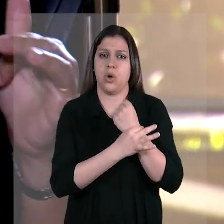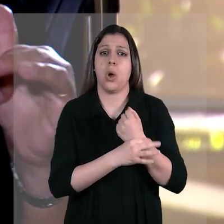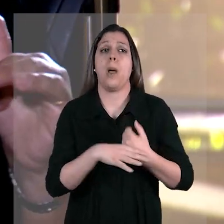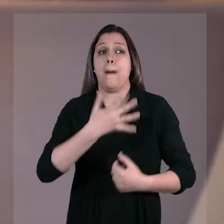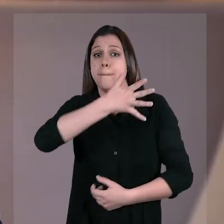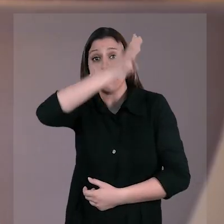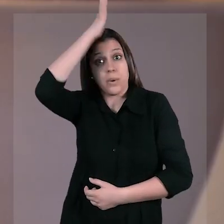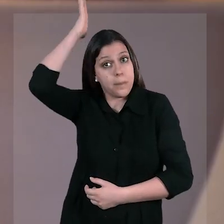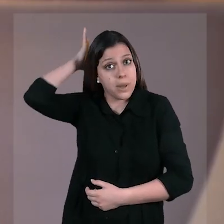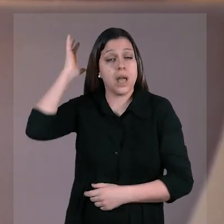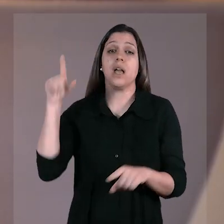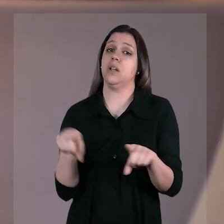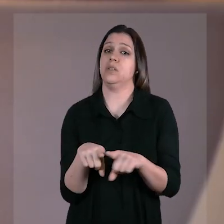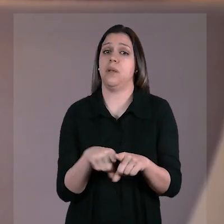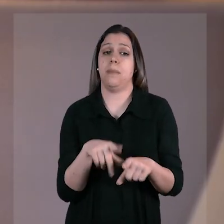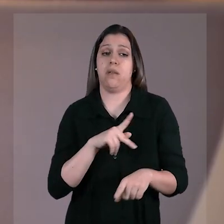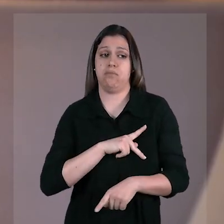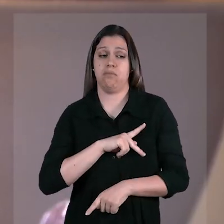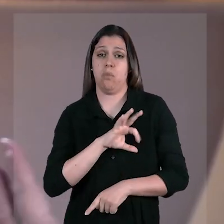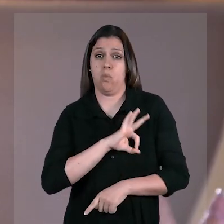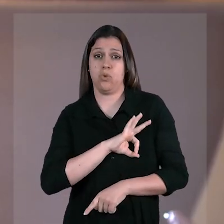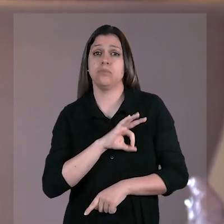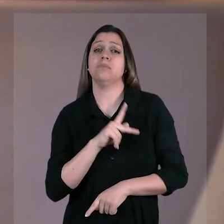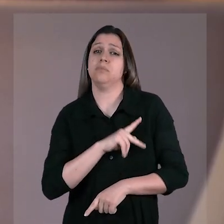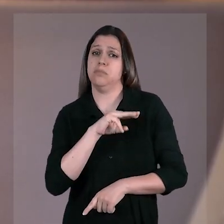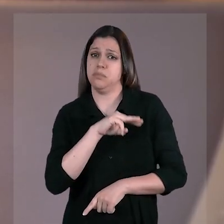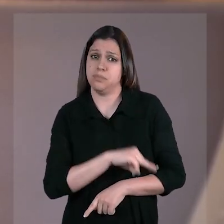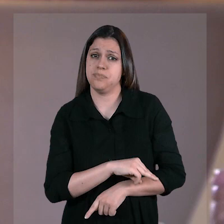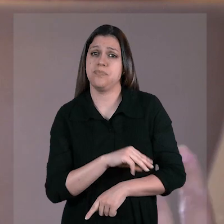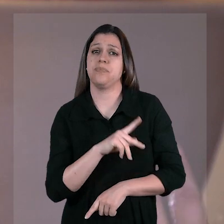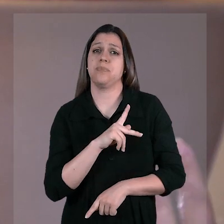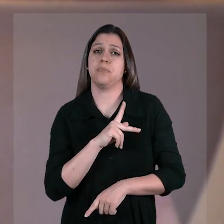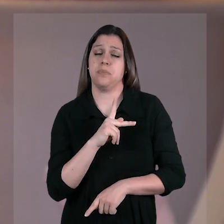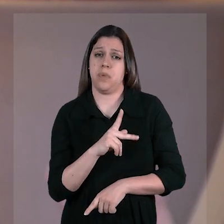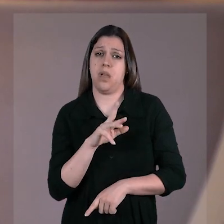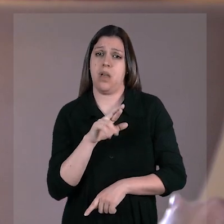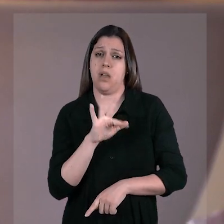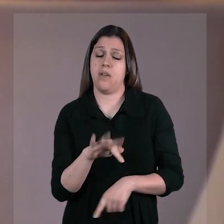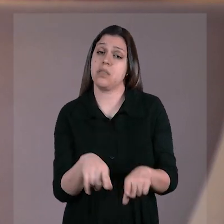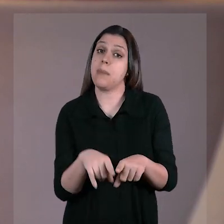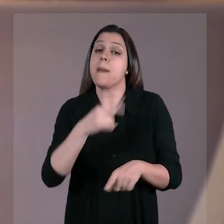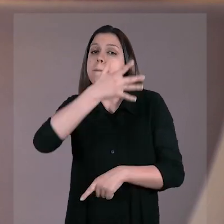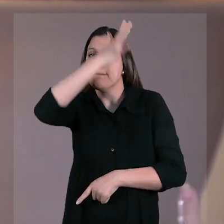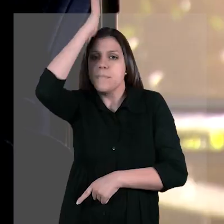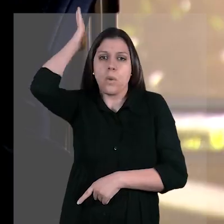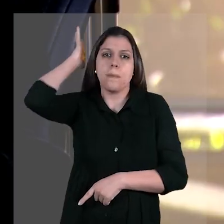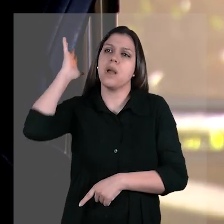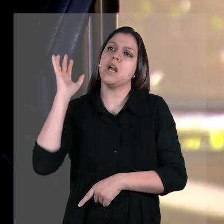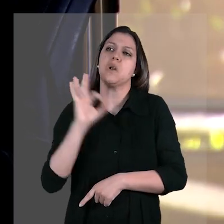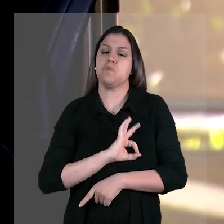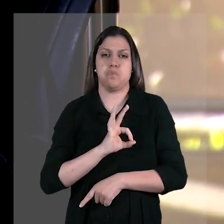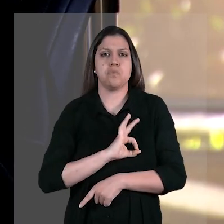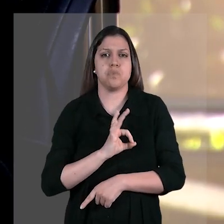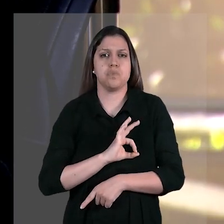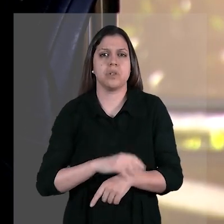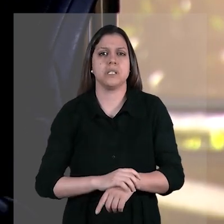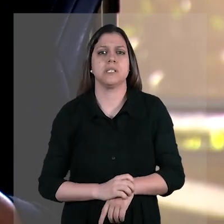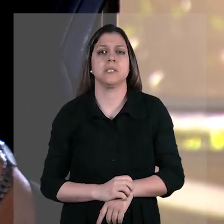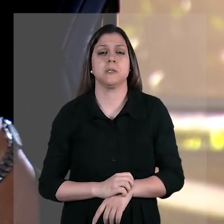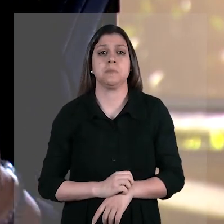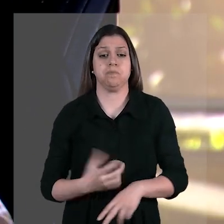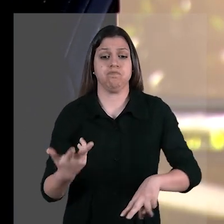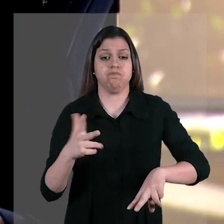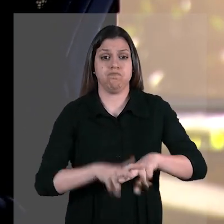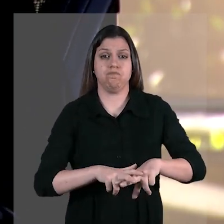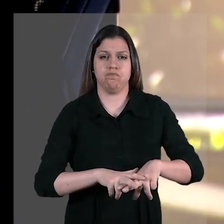federais, bombeiros, né, esses daí ficaram no caso, os bombeiros, policiais civis e agentes